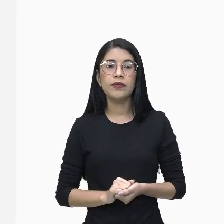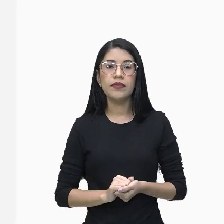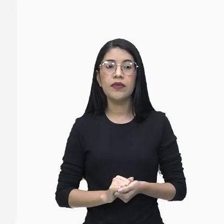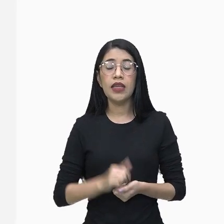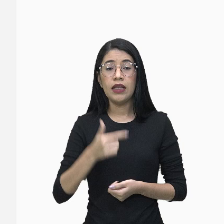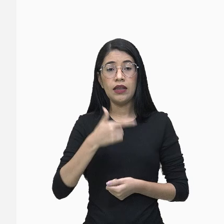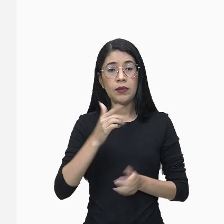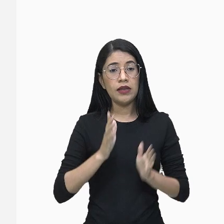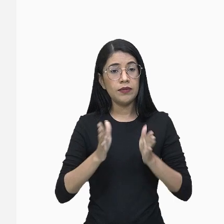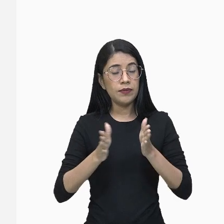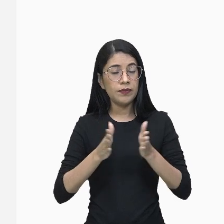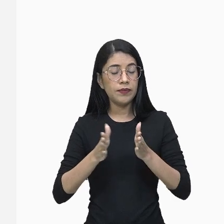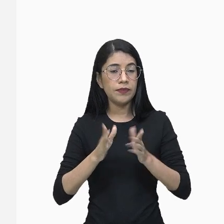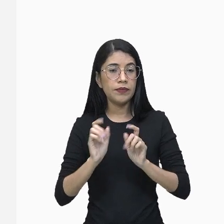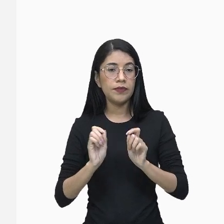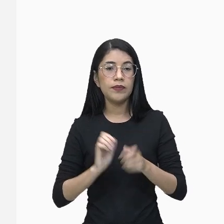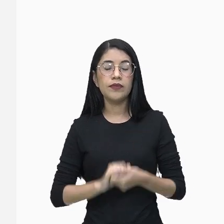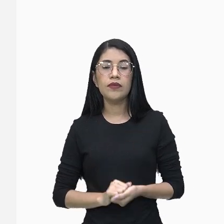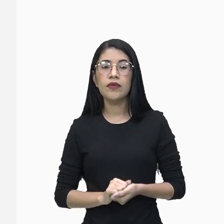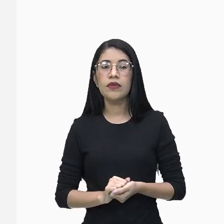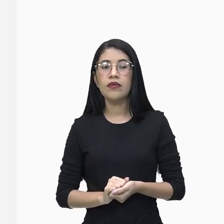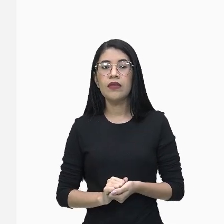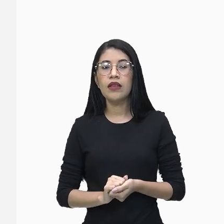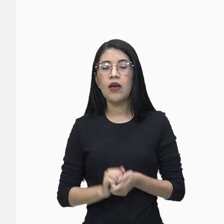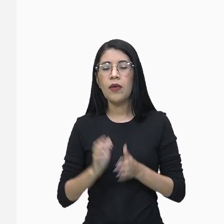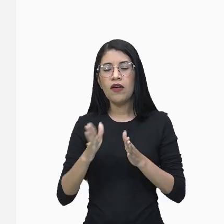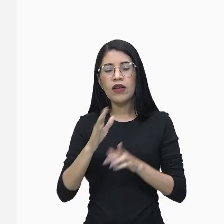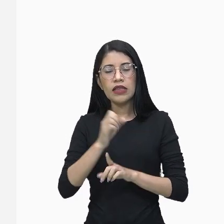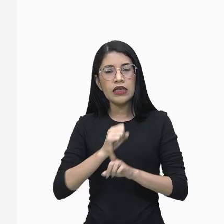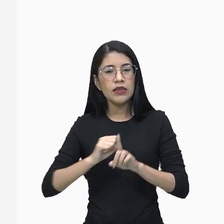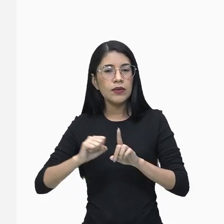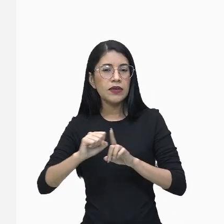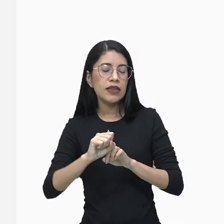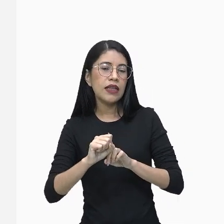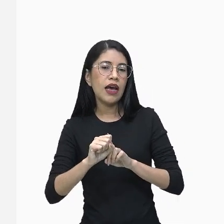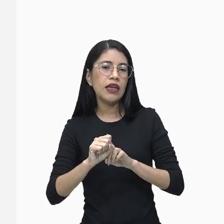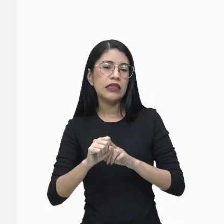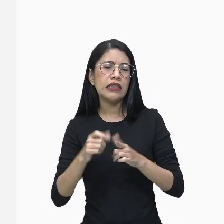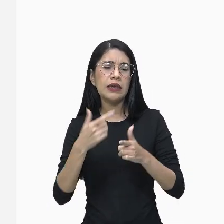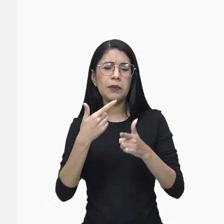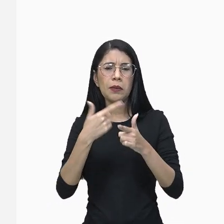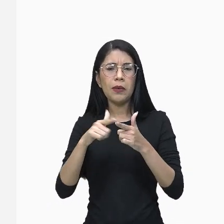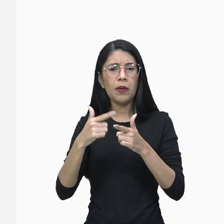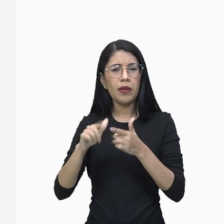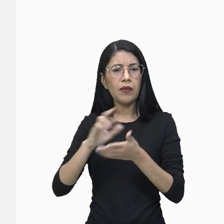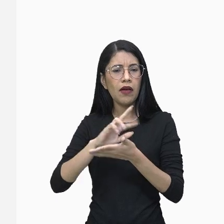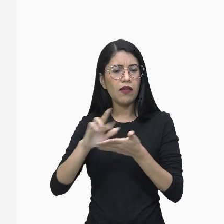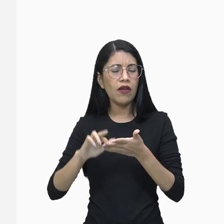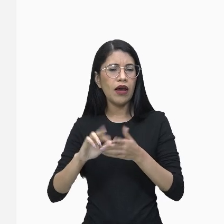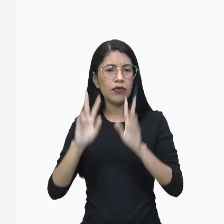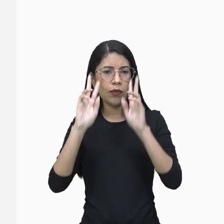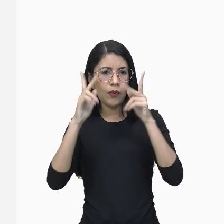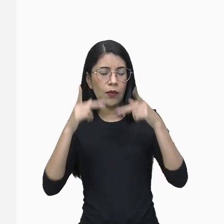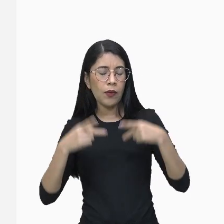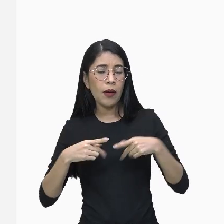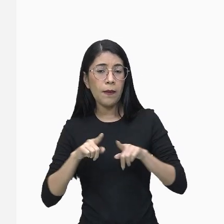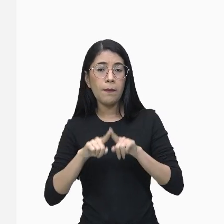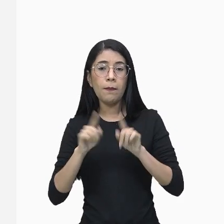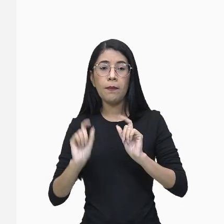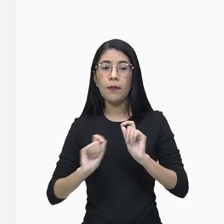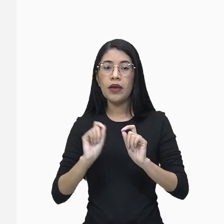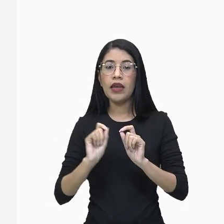fase já vai trazer uma fase social, ou seja, são os conflitos deste ser humano, mas são